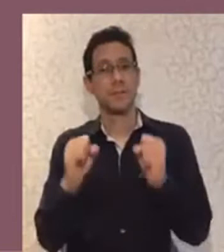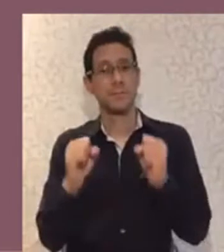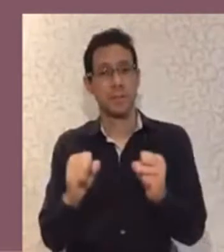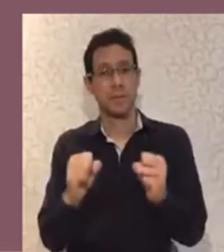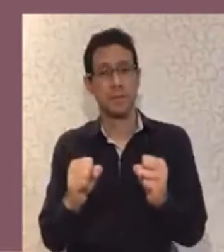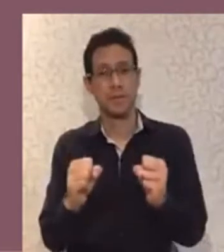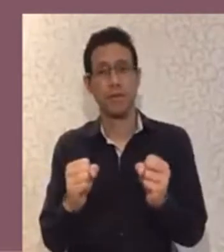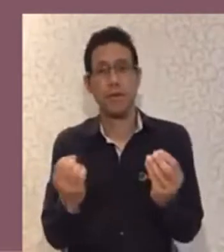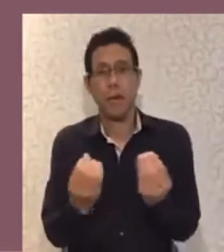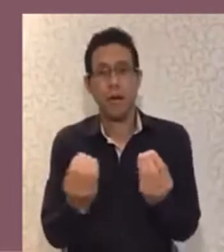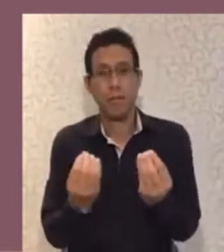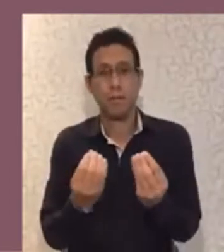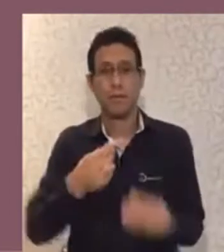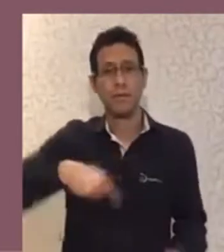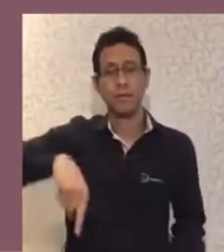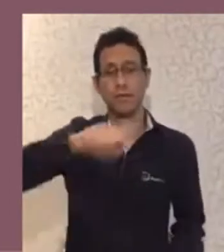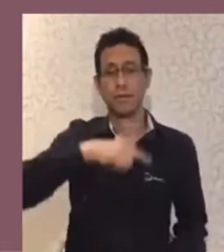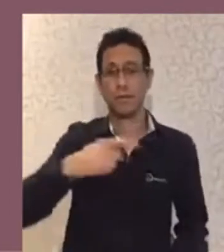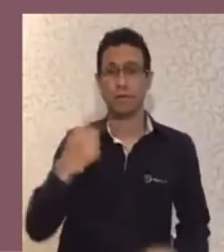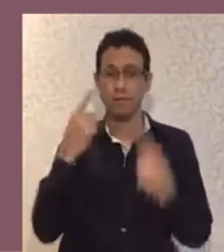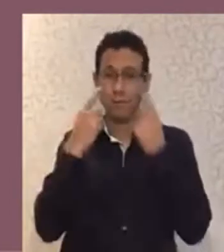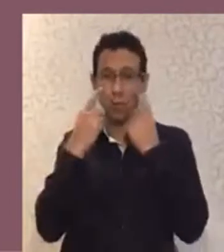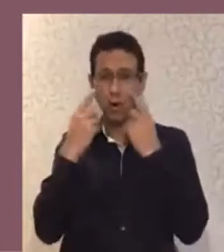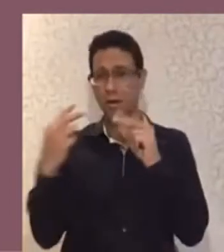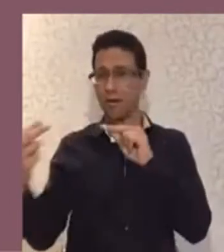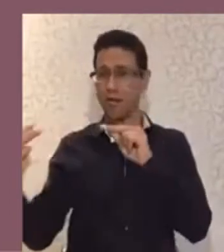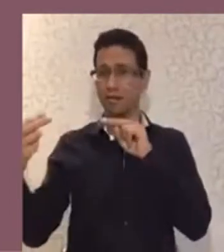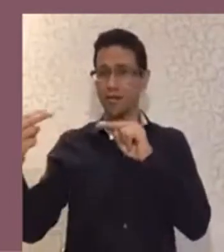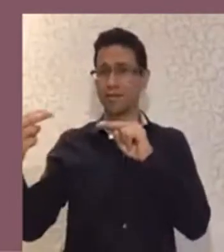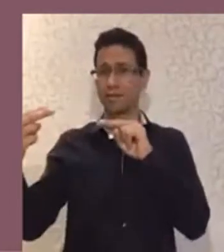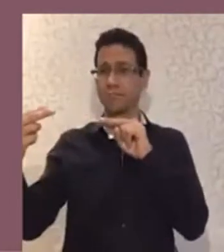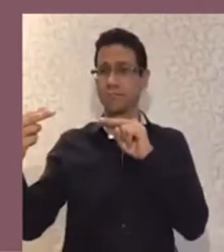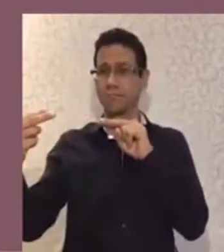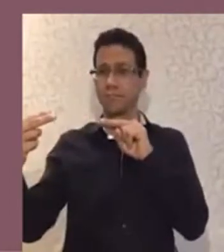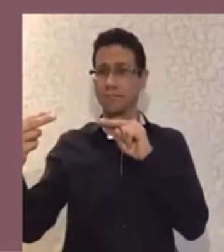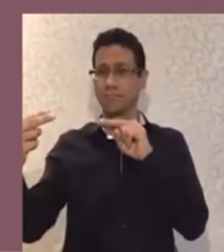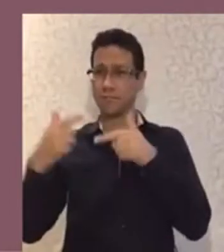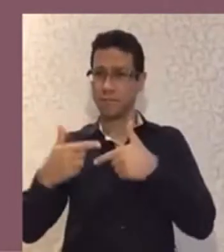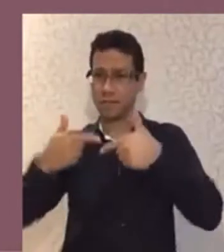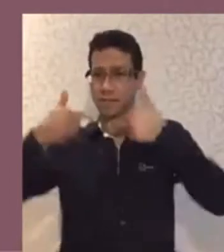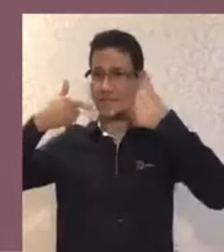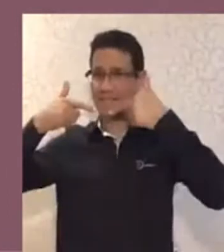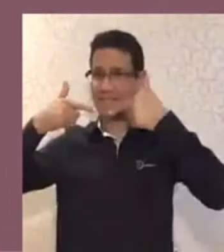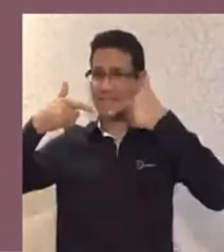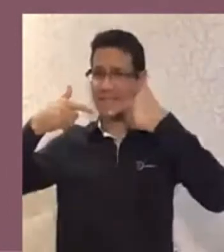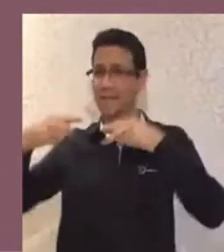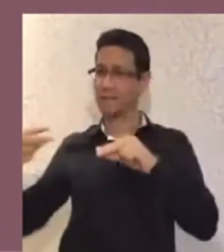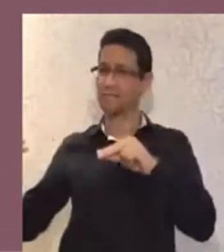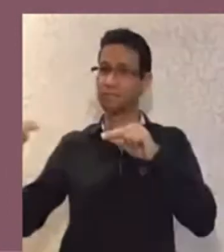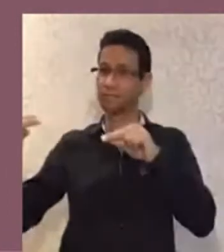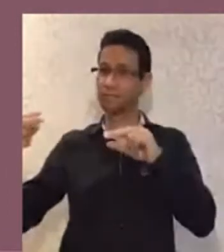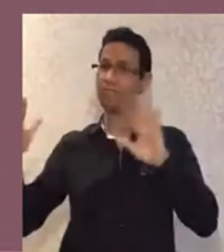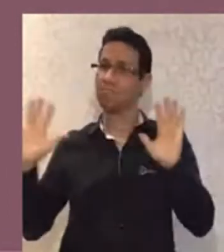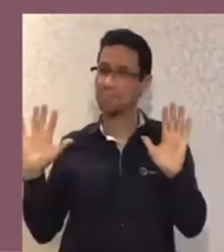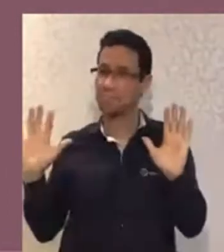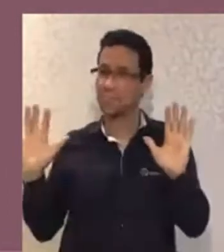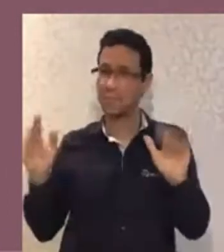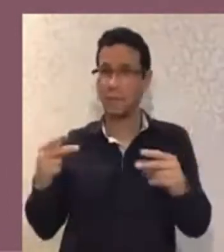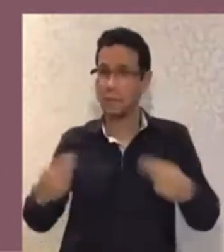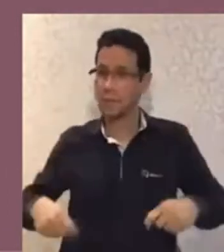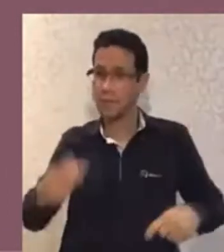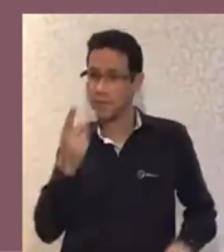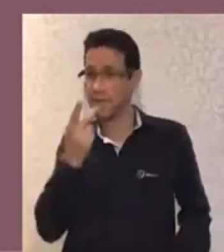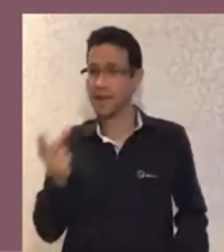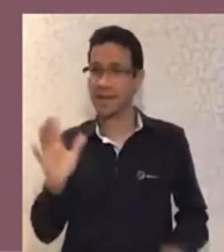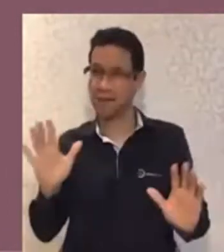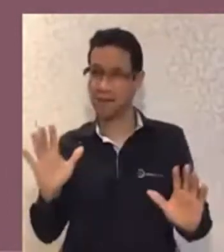vezes a gente cruza uma pessoa, olha e sorri para essa pessoa, não chega a falar, quer dizer, é o reconhecimento do